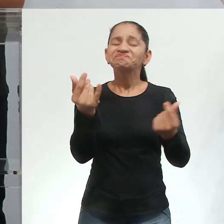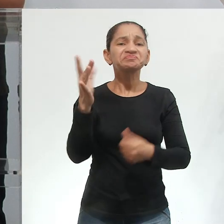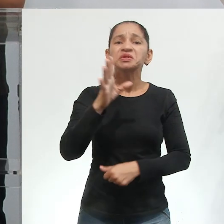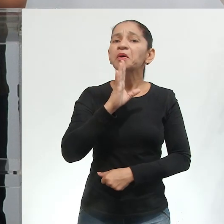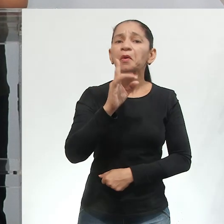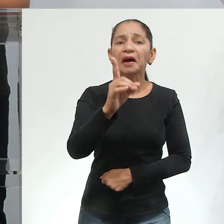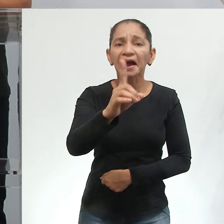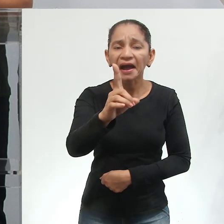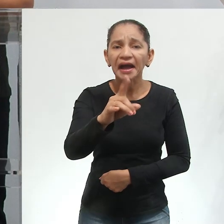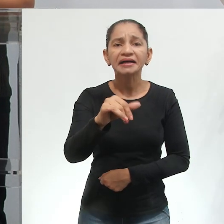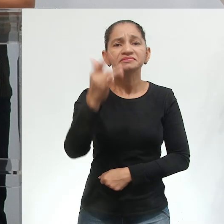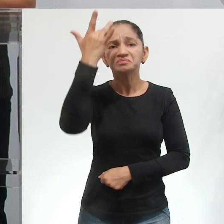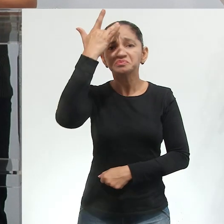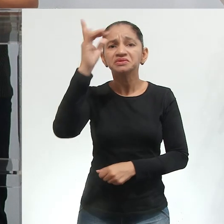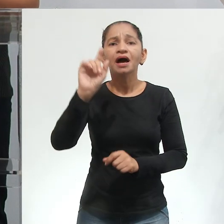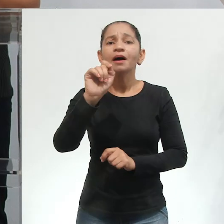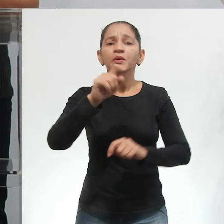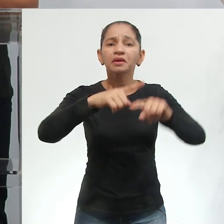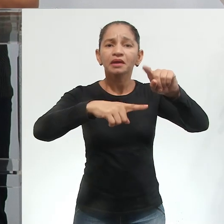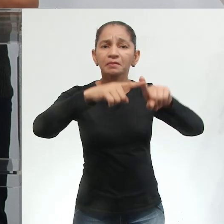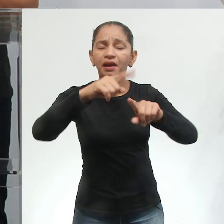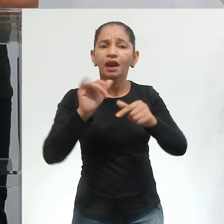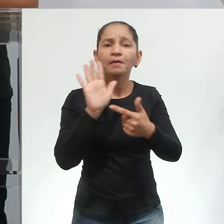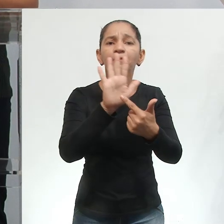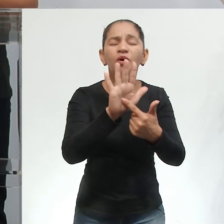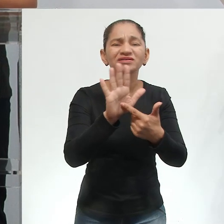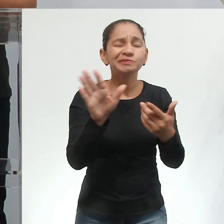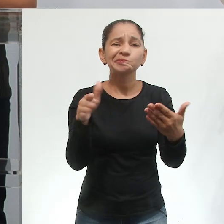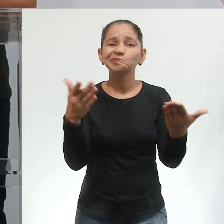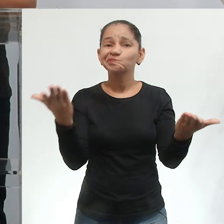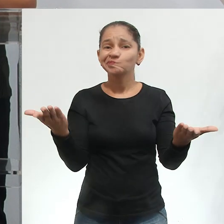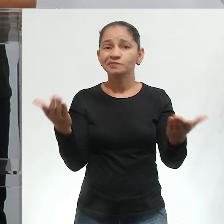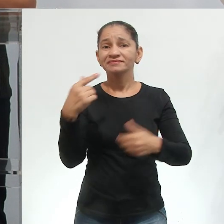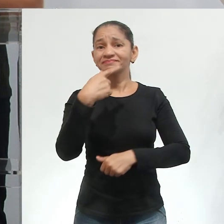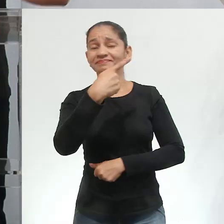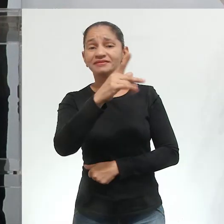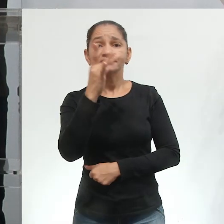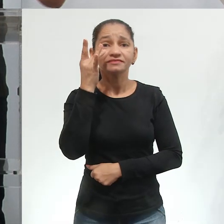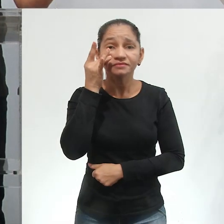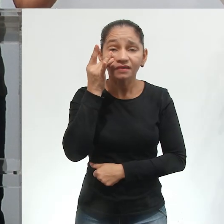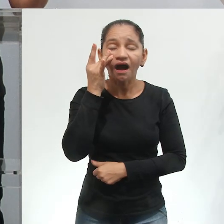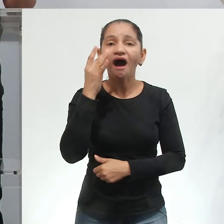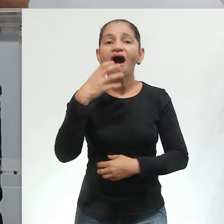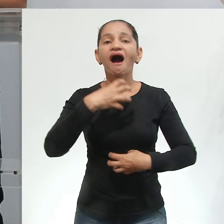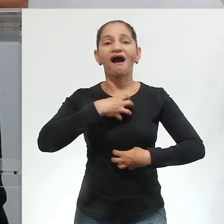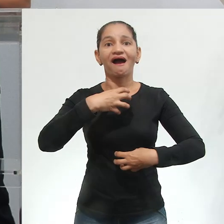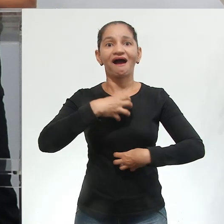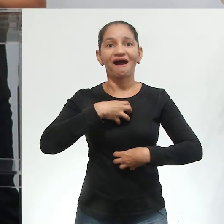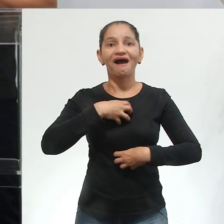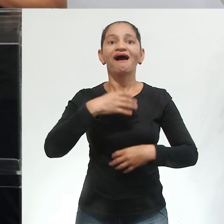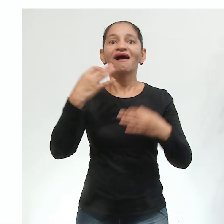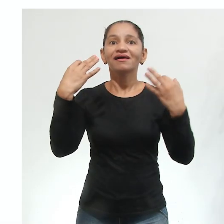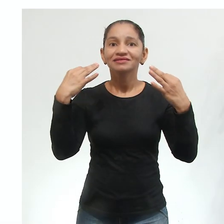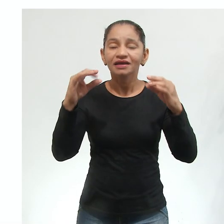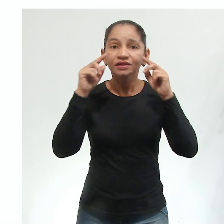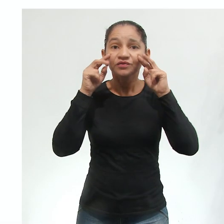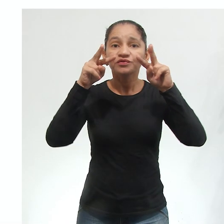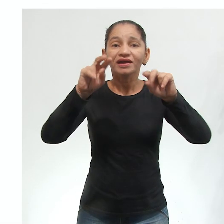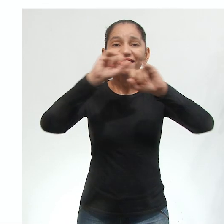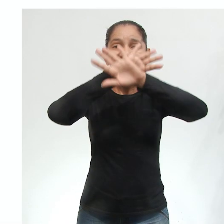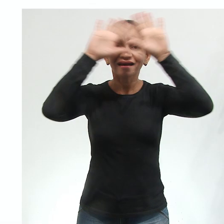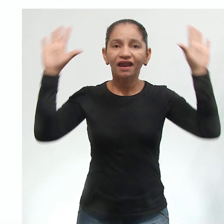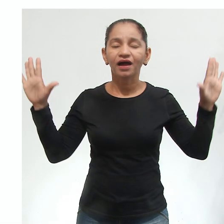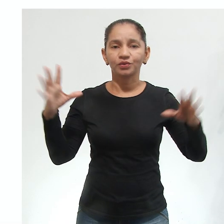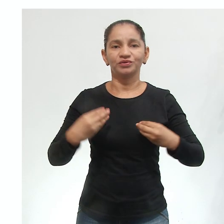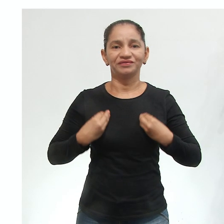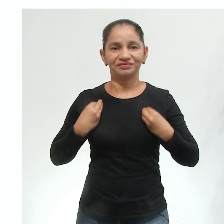da realidade de vida daquele aluno. Quando eu parto para a realidade de vida dele, tudo faz mais sentido para esse aluno. E conexão